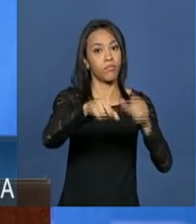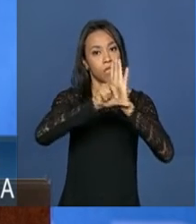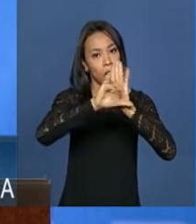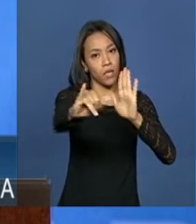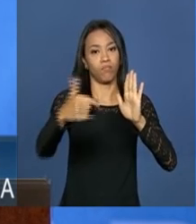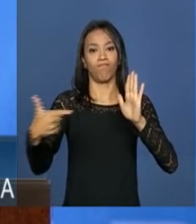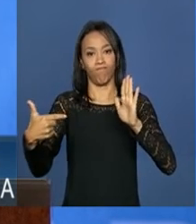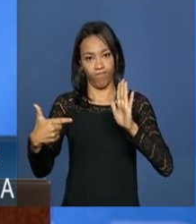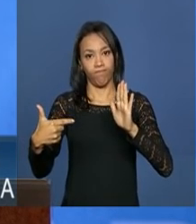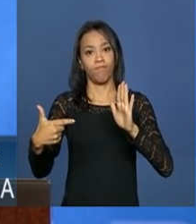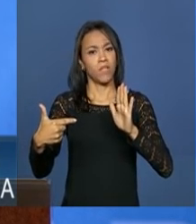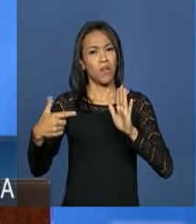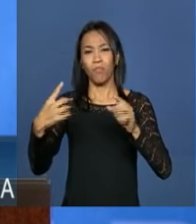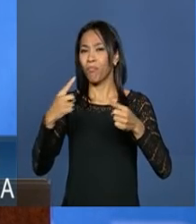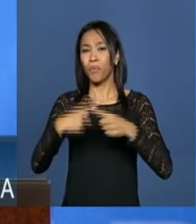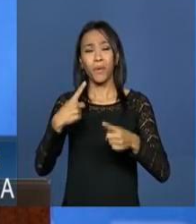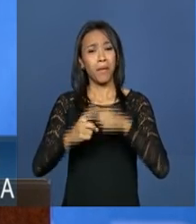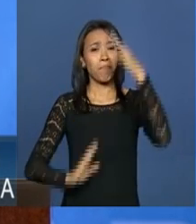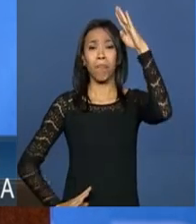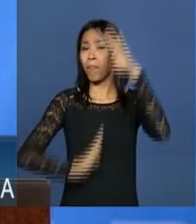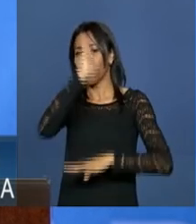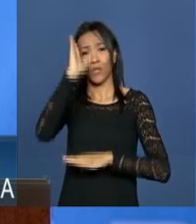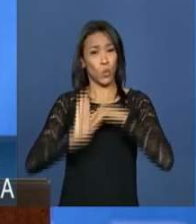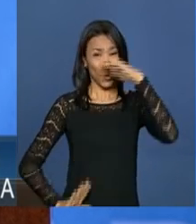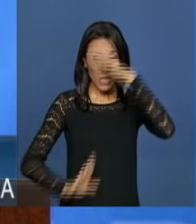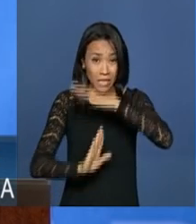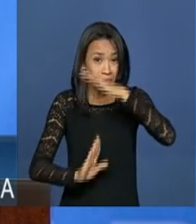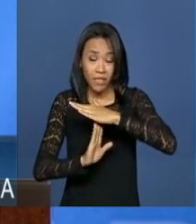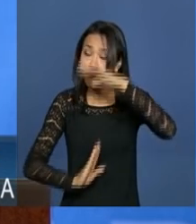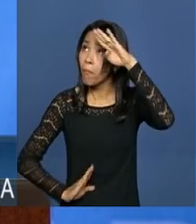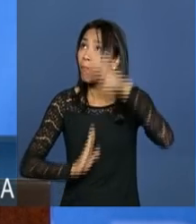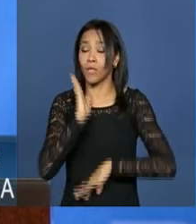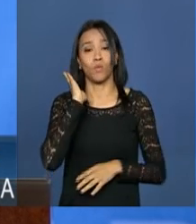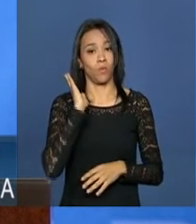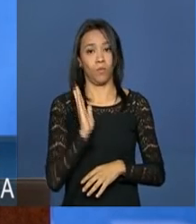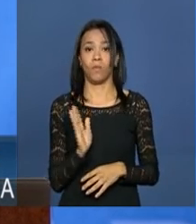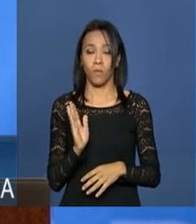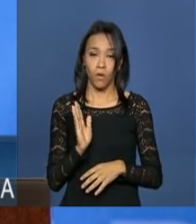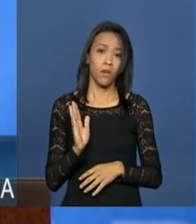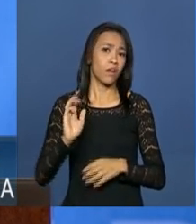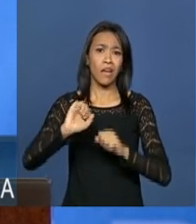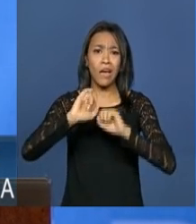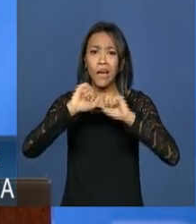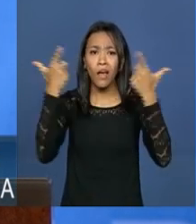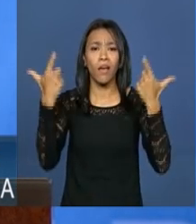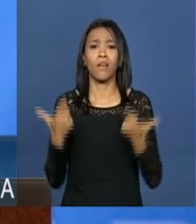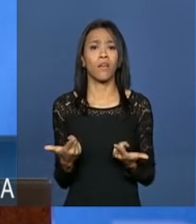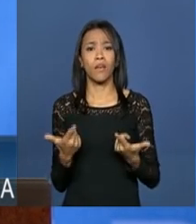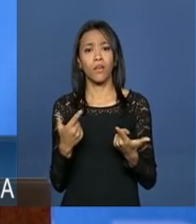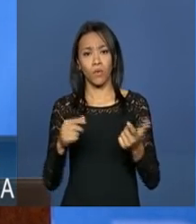Passou de todos os limites a seleção muito clara de